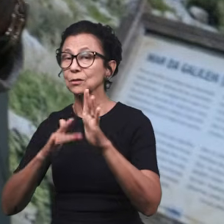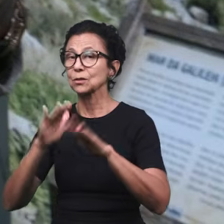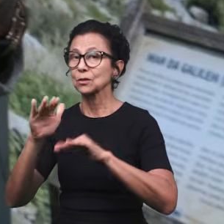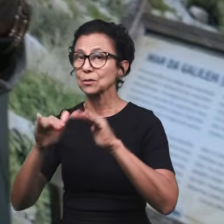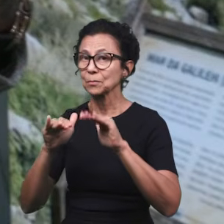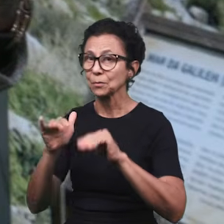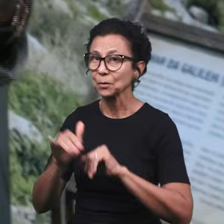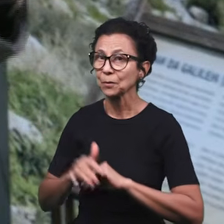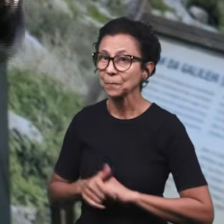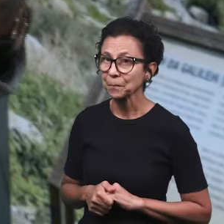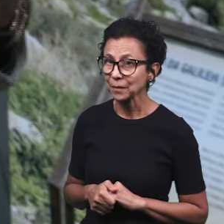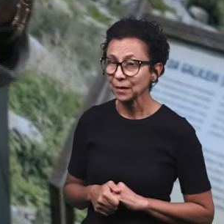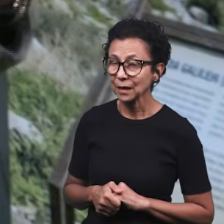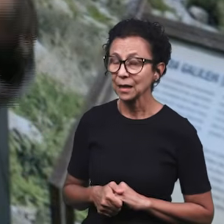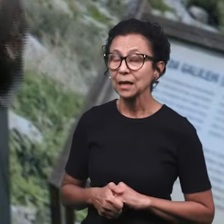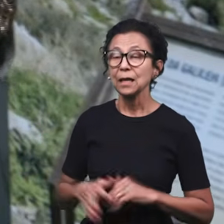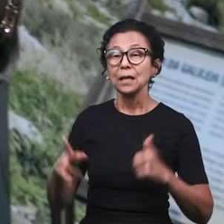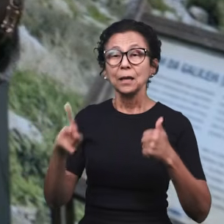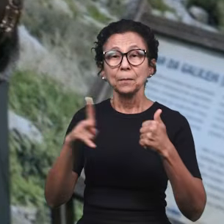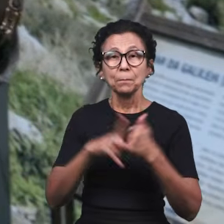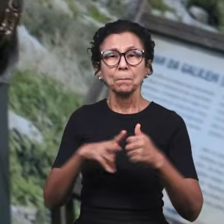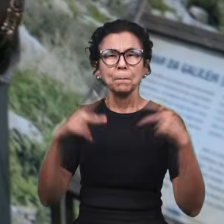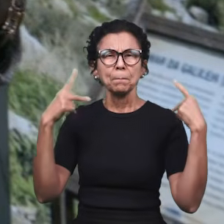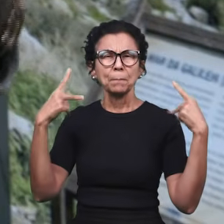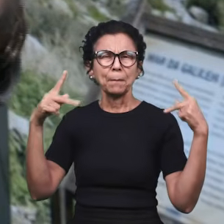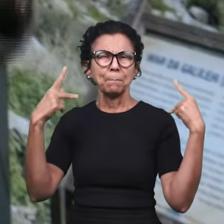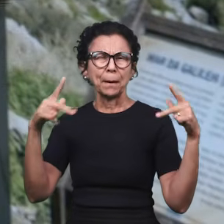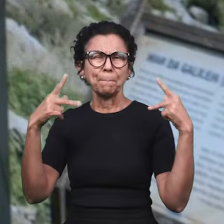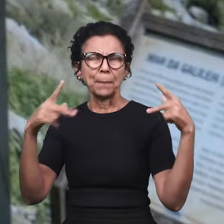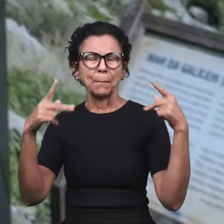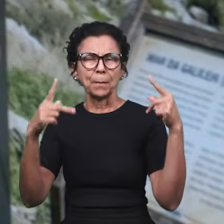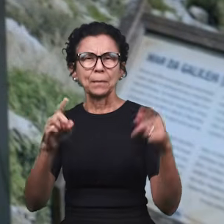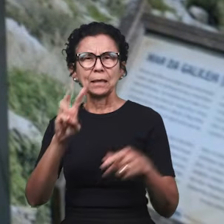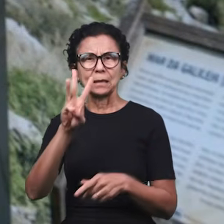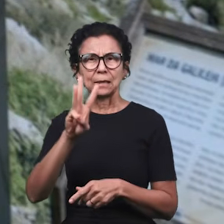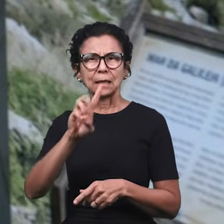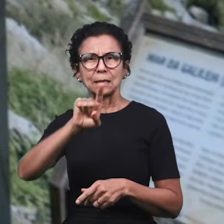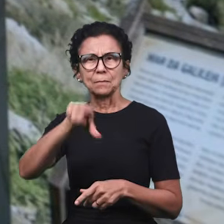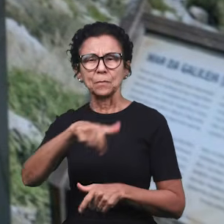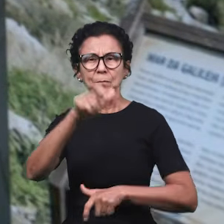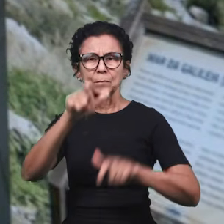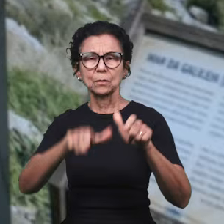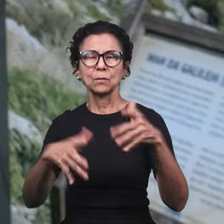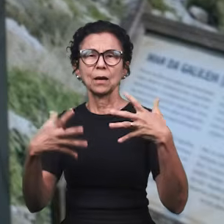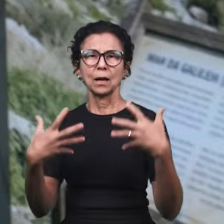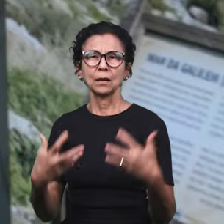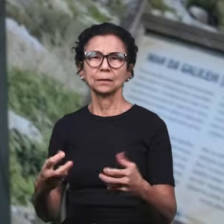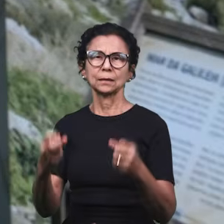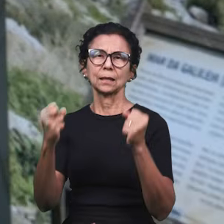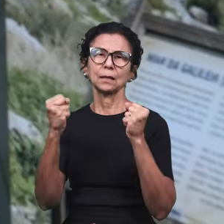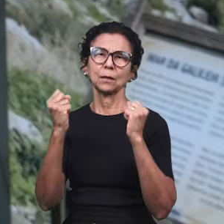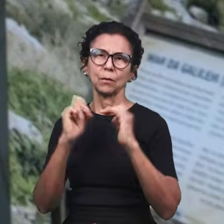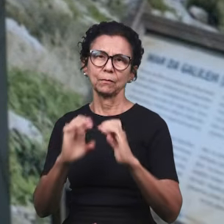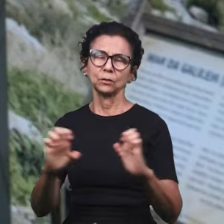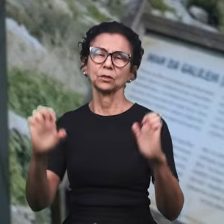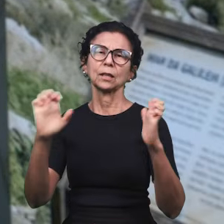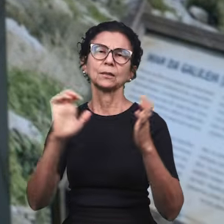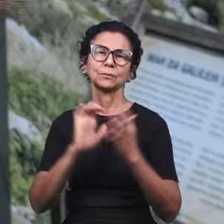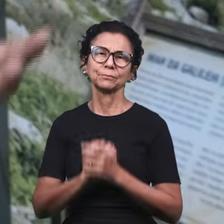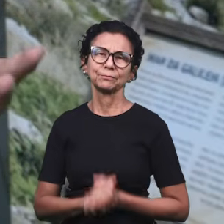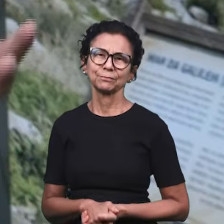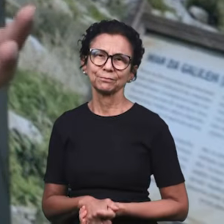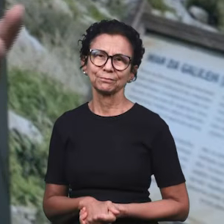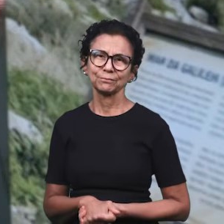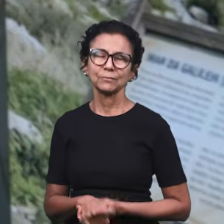Senhor Jesus entregou foi uma profecia. E que se cumpriu na vida de Pedro e na vida da igreja. Foi a